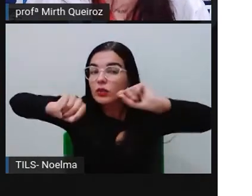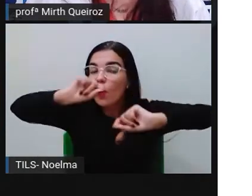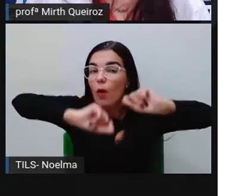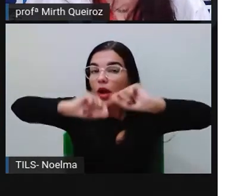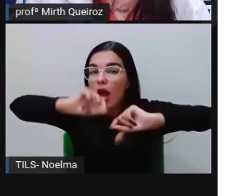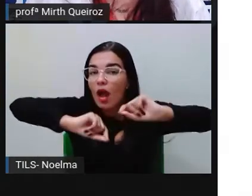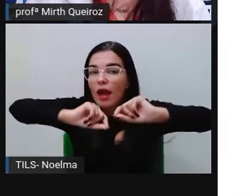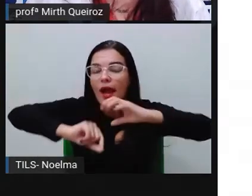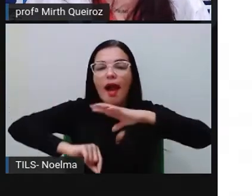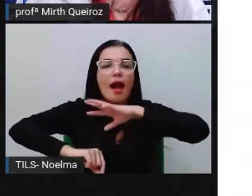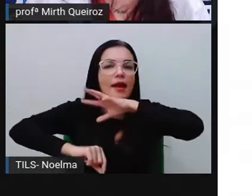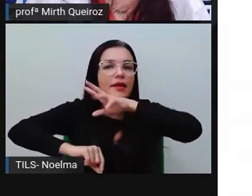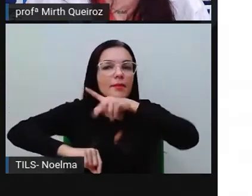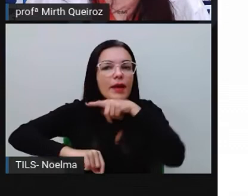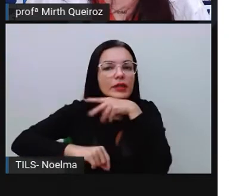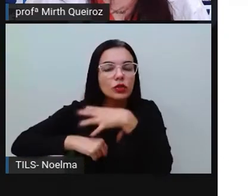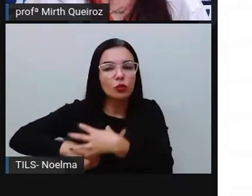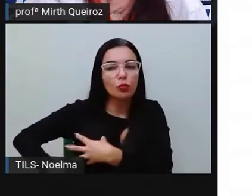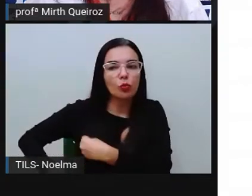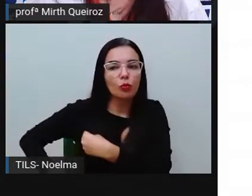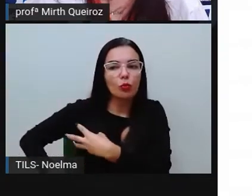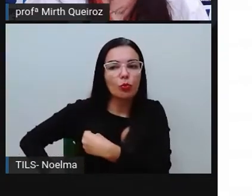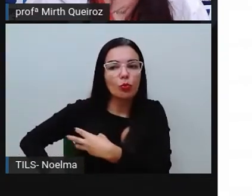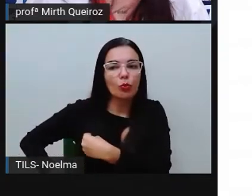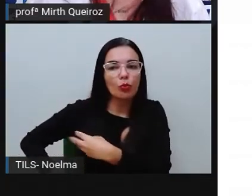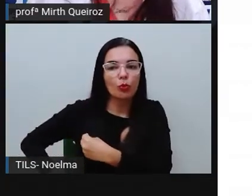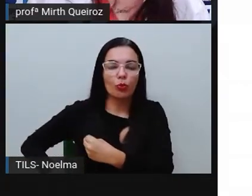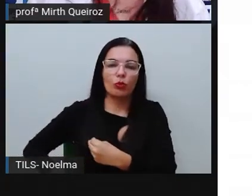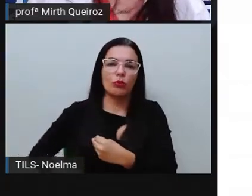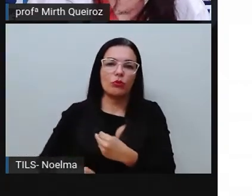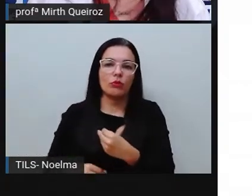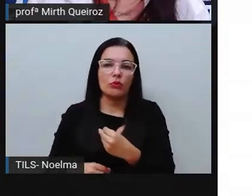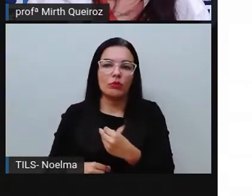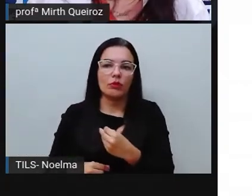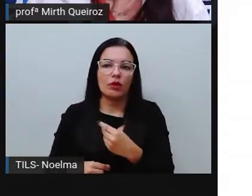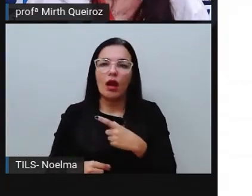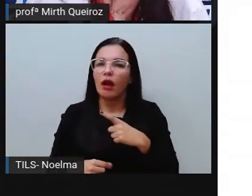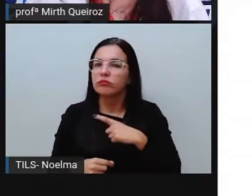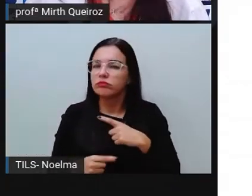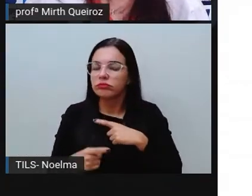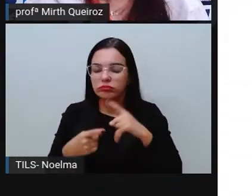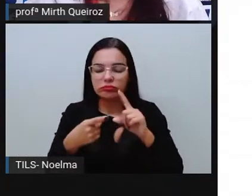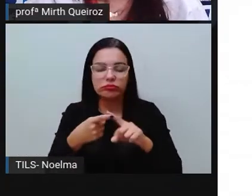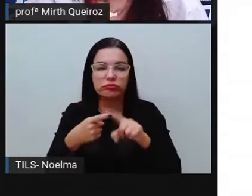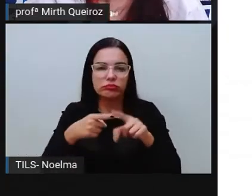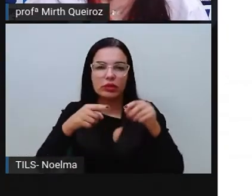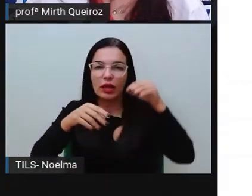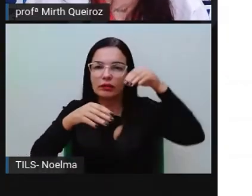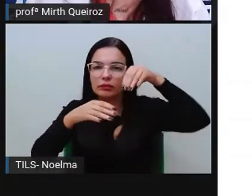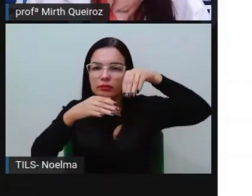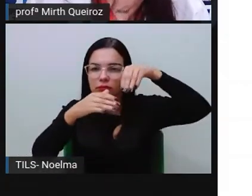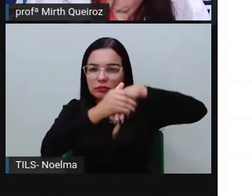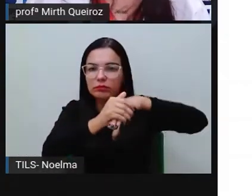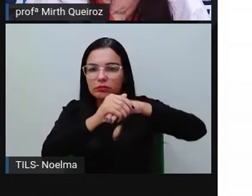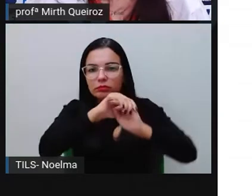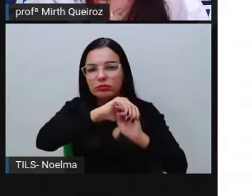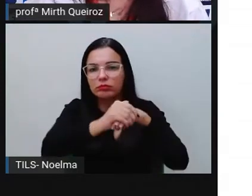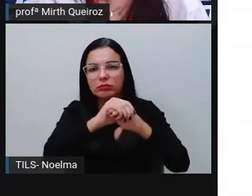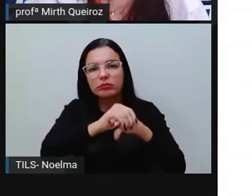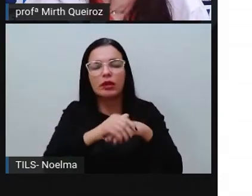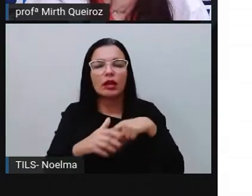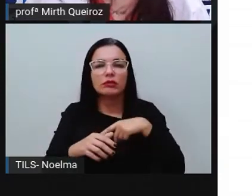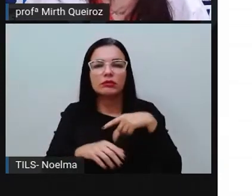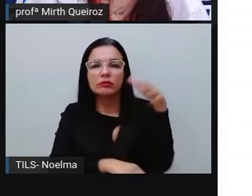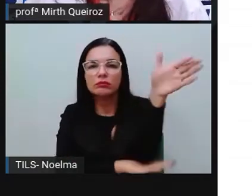são representados por marsupiais. Nós temos os tatus também,